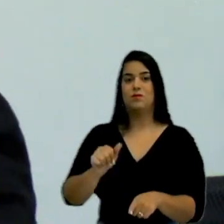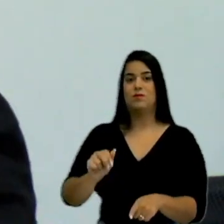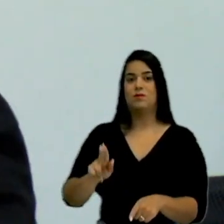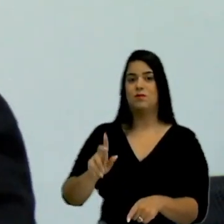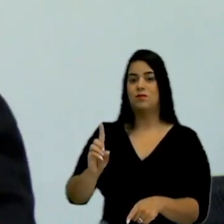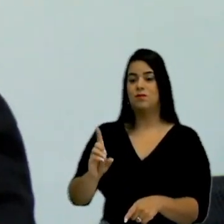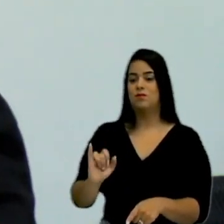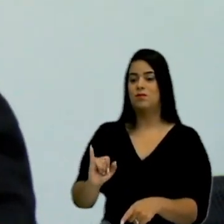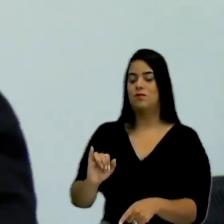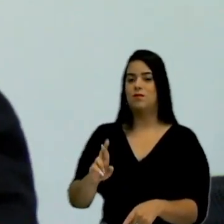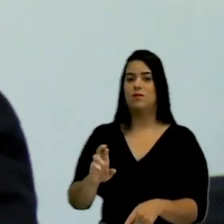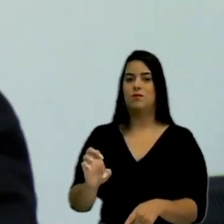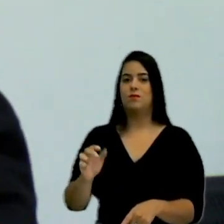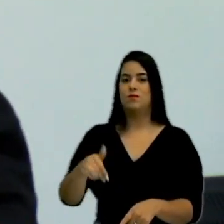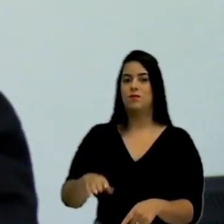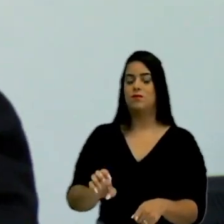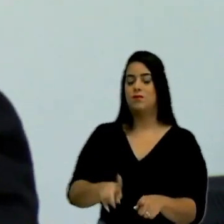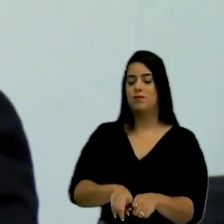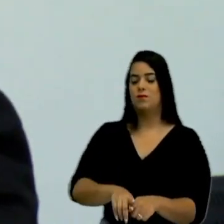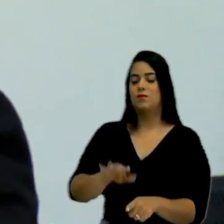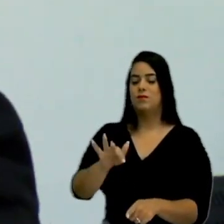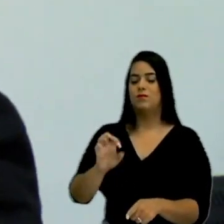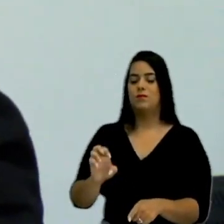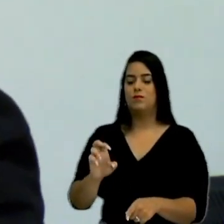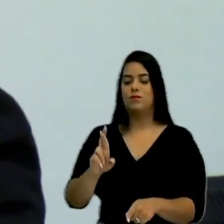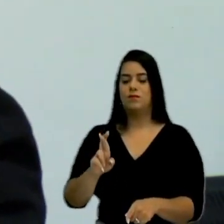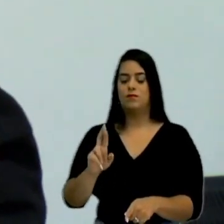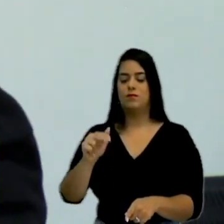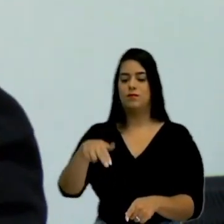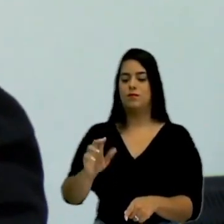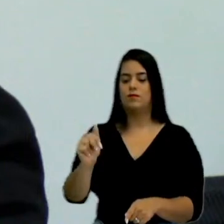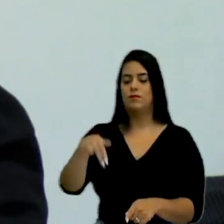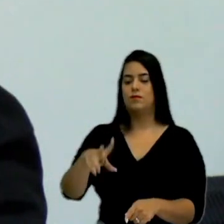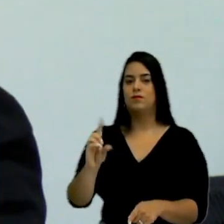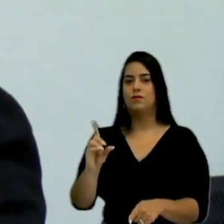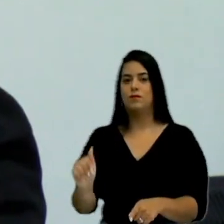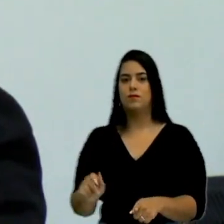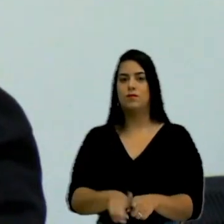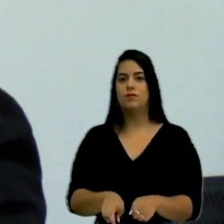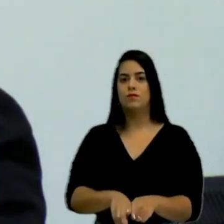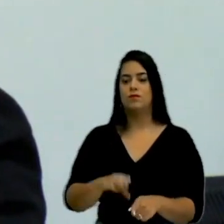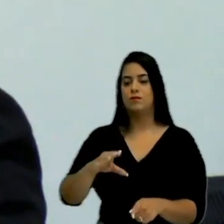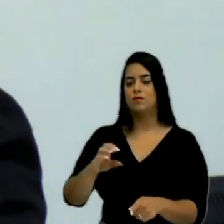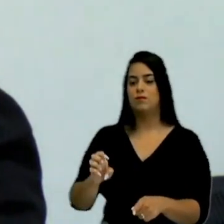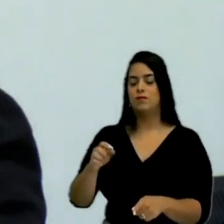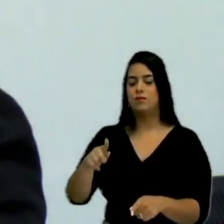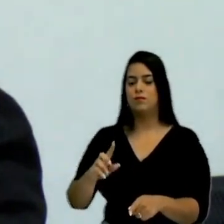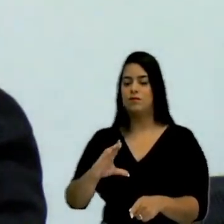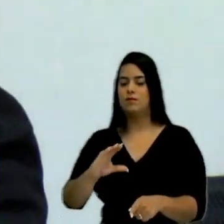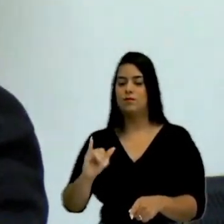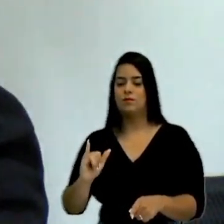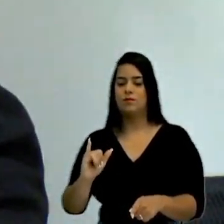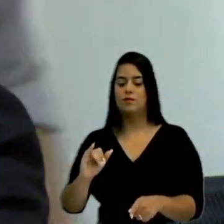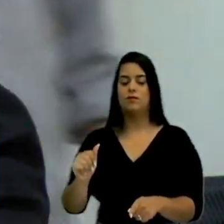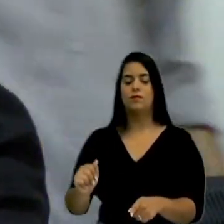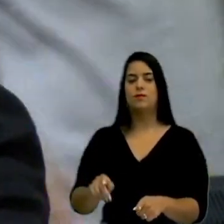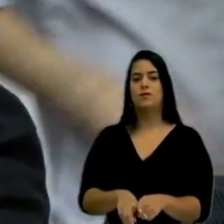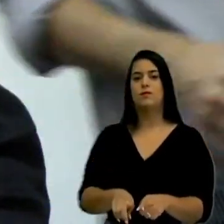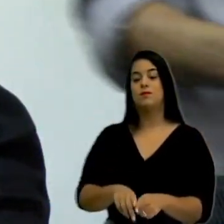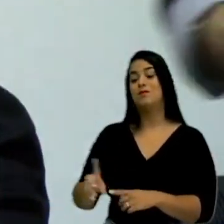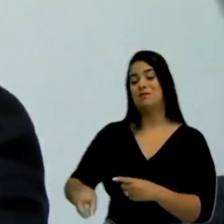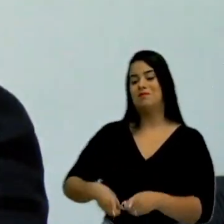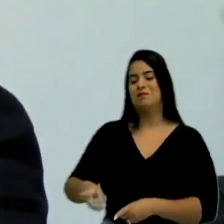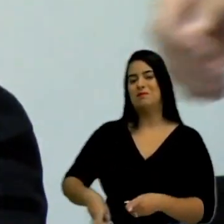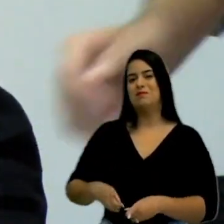Lins, Fernanda França, lá da comunidade de Açude Novo, a Célia Cristina Oliveira Cordeiro, minha